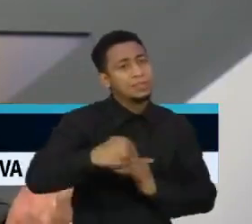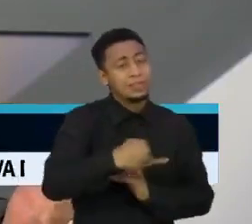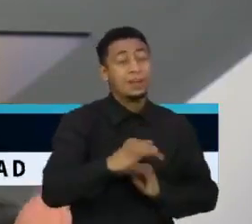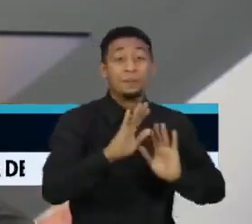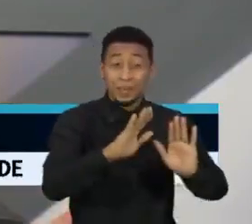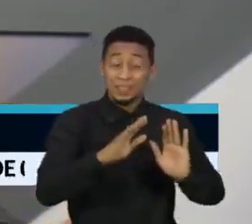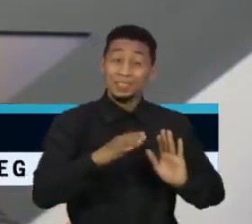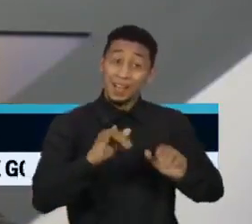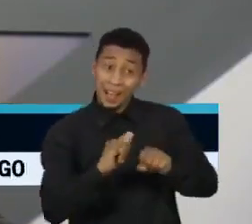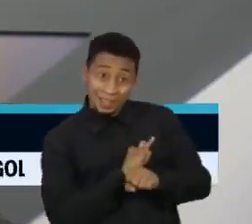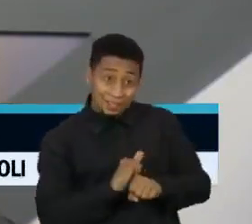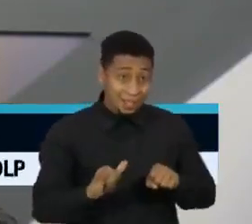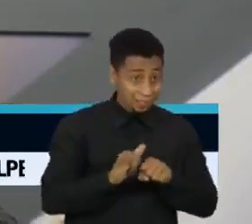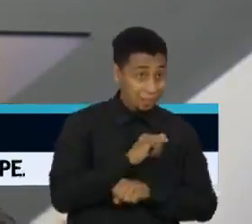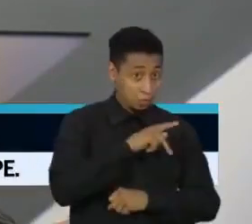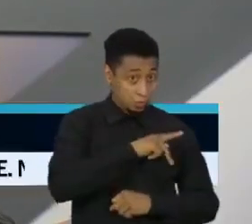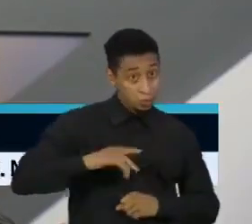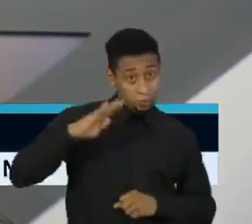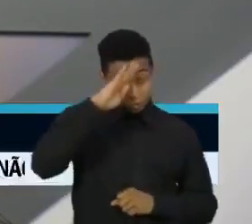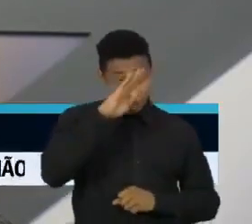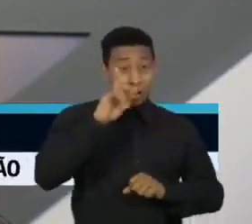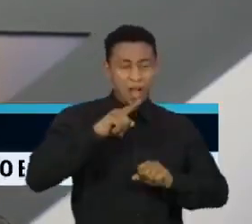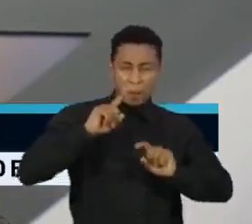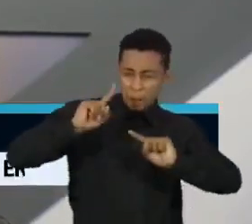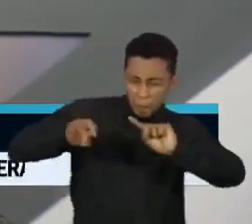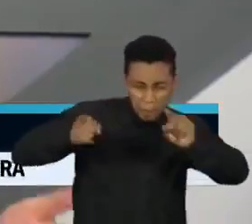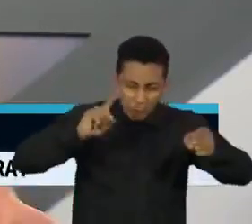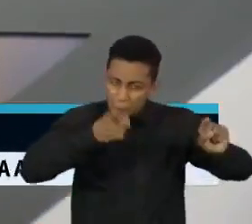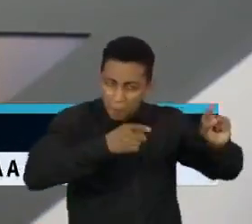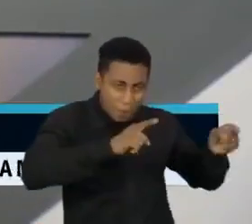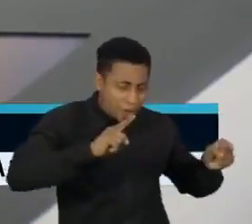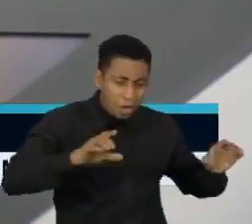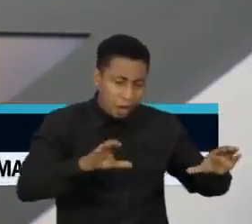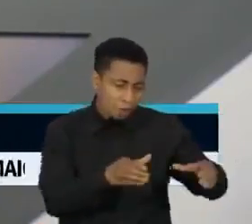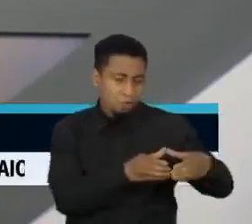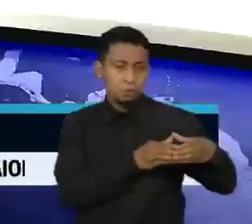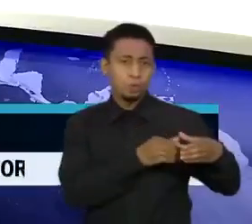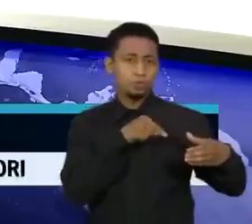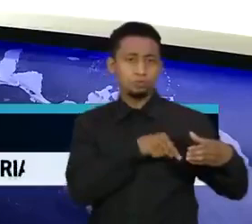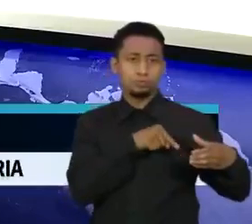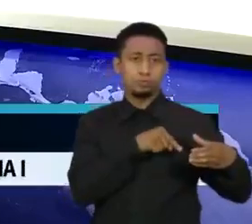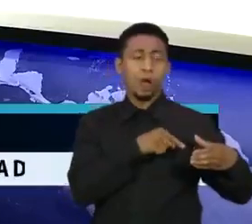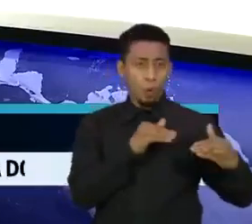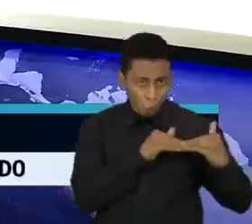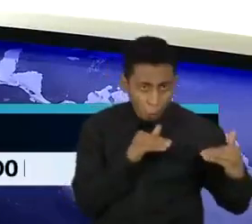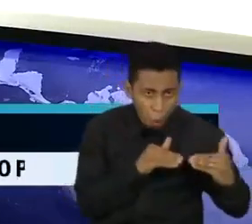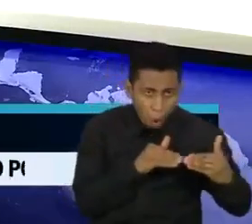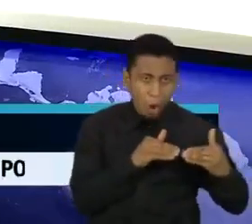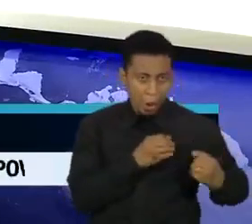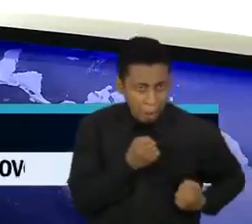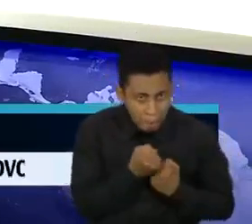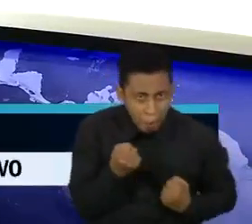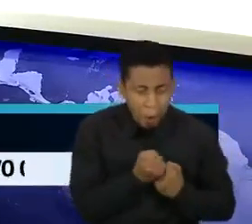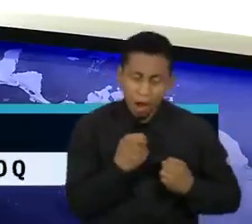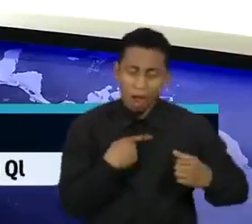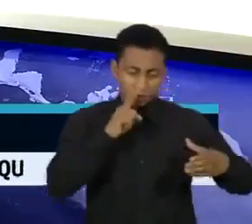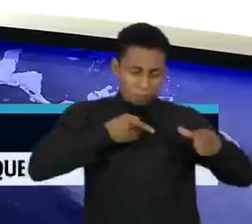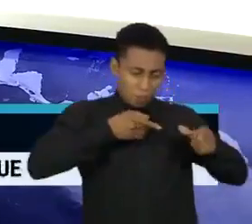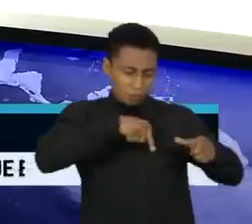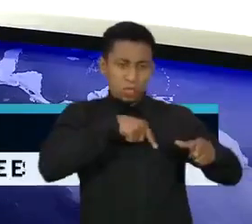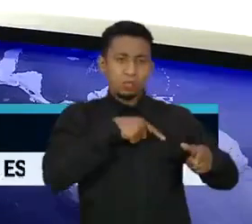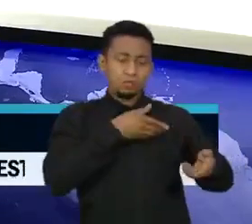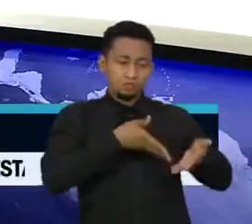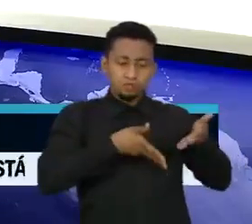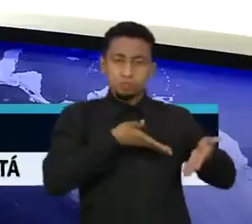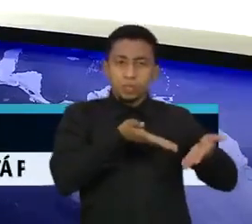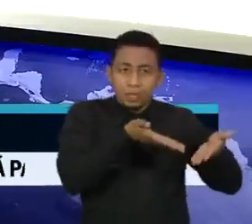estratégia dele de poder exatamente governar para os seus é governar para aqueles que ouvem concordo plenamente com ele e governar para